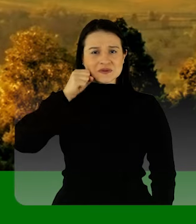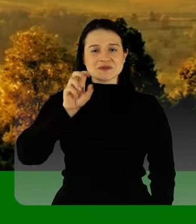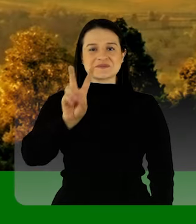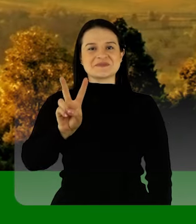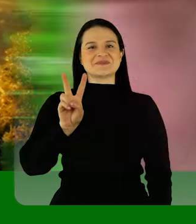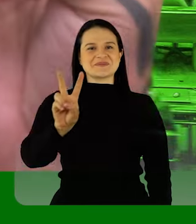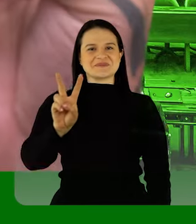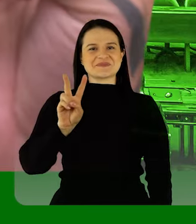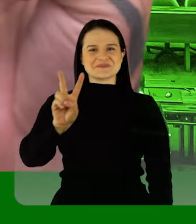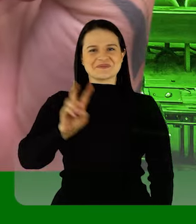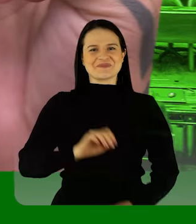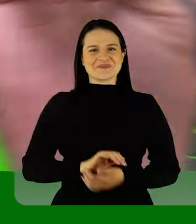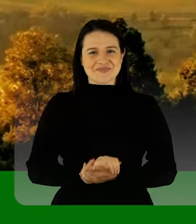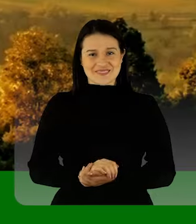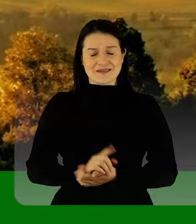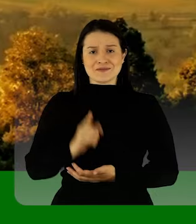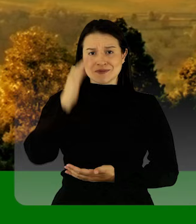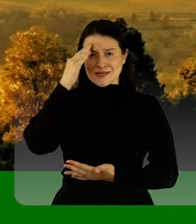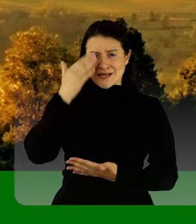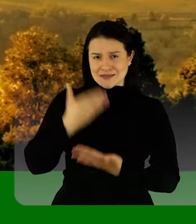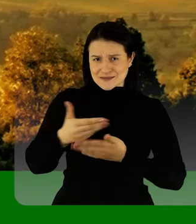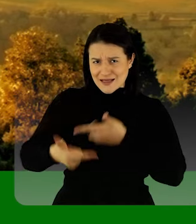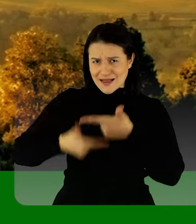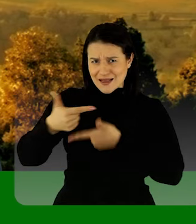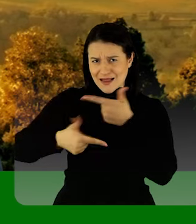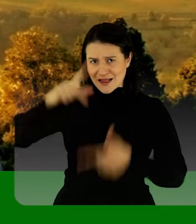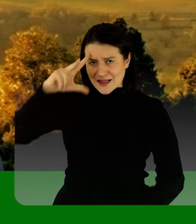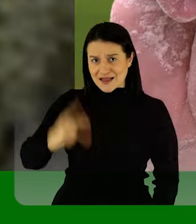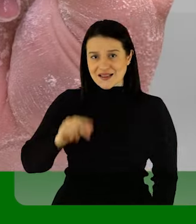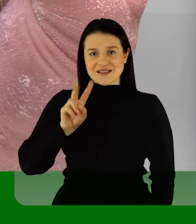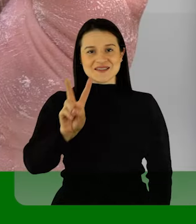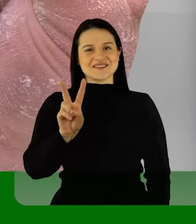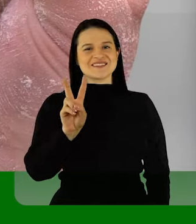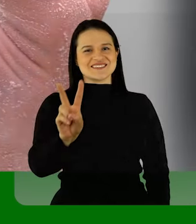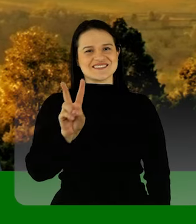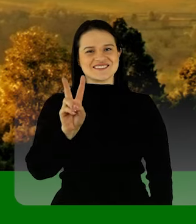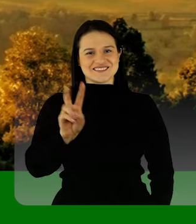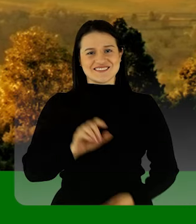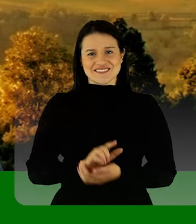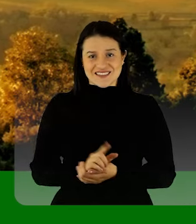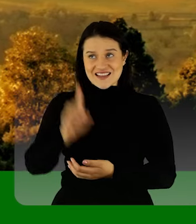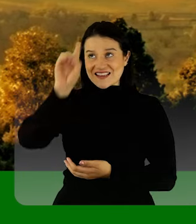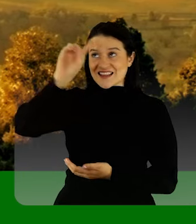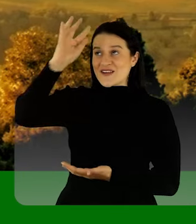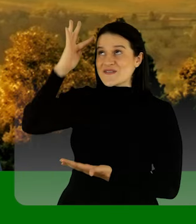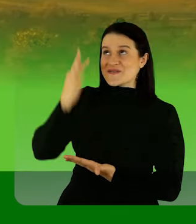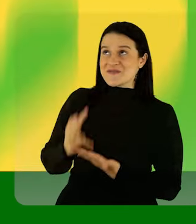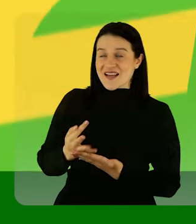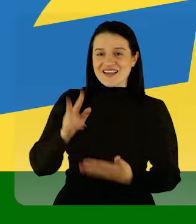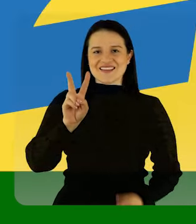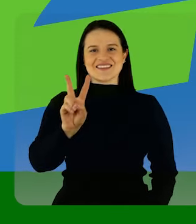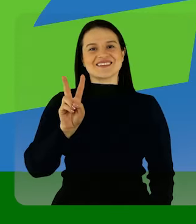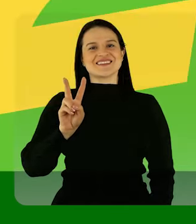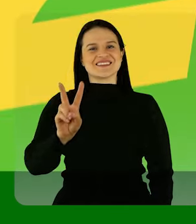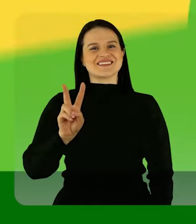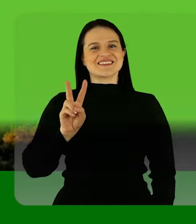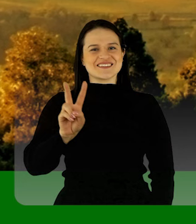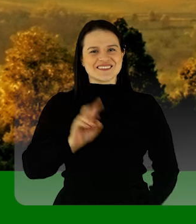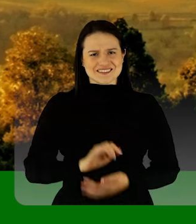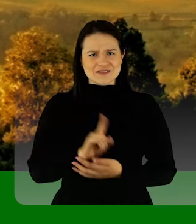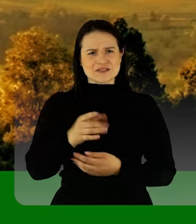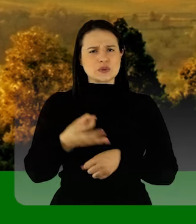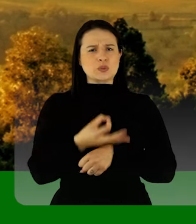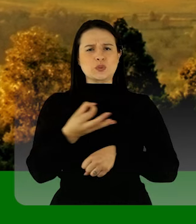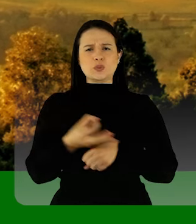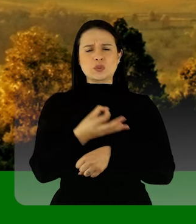indignado com o Senado, se você acredita na força do trabalho, se você tem fé em Deus, se você